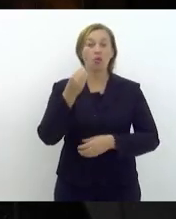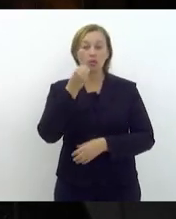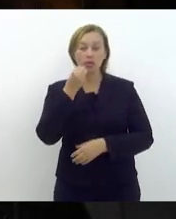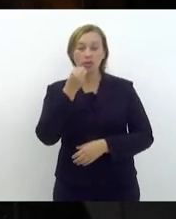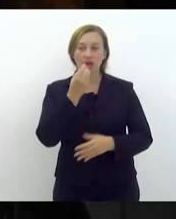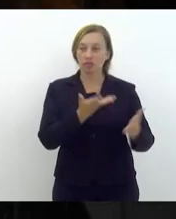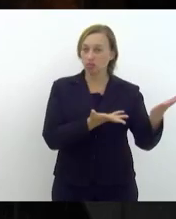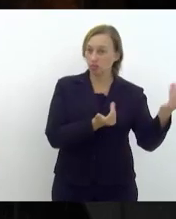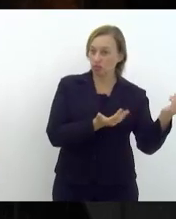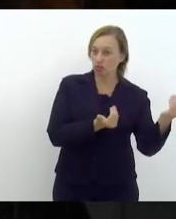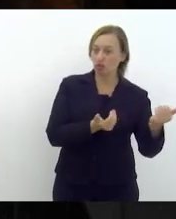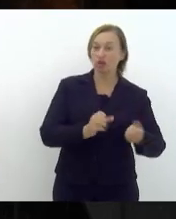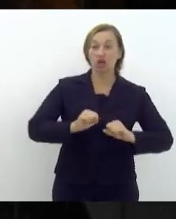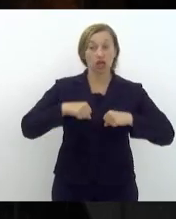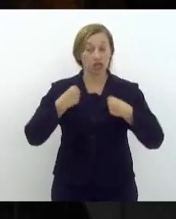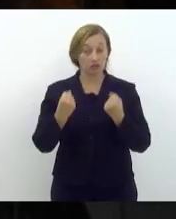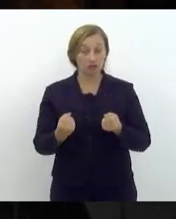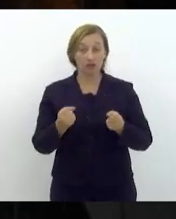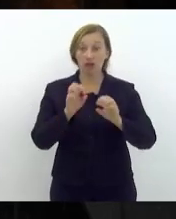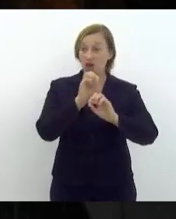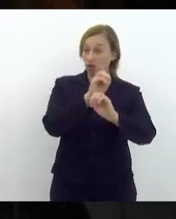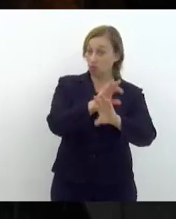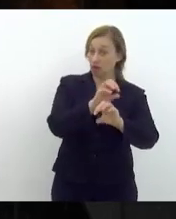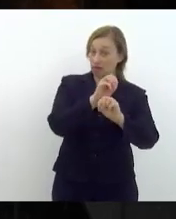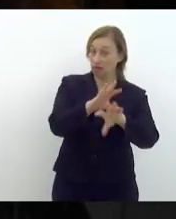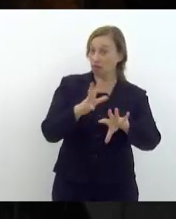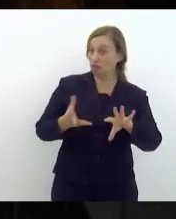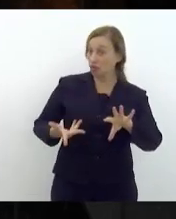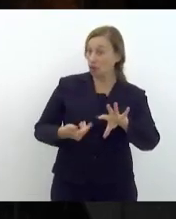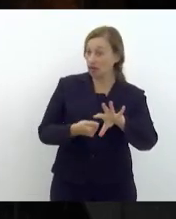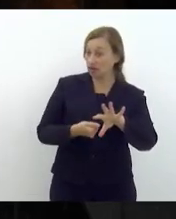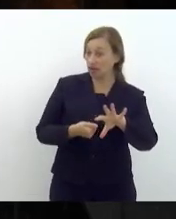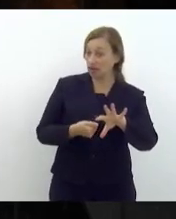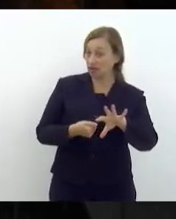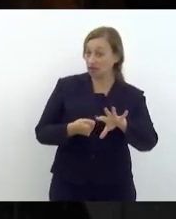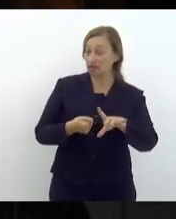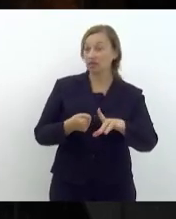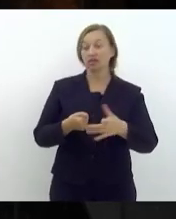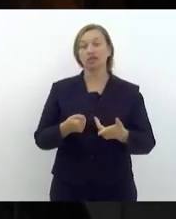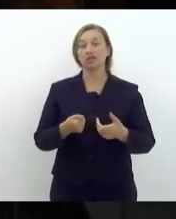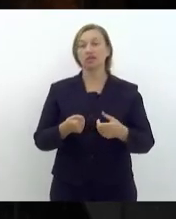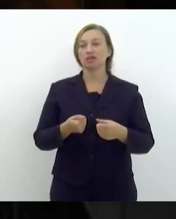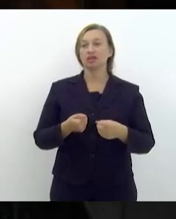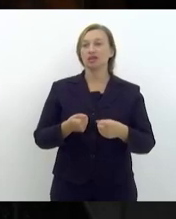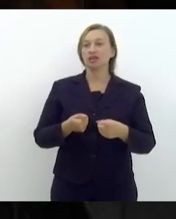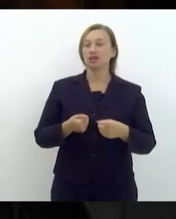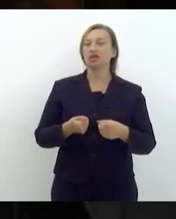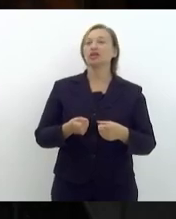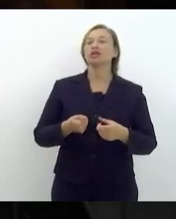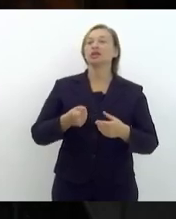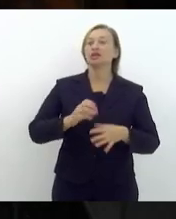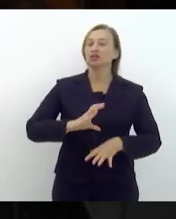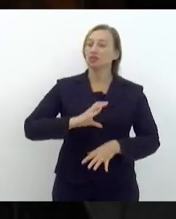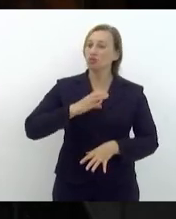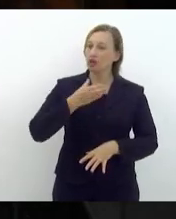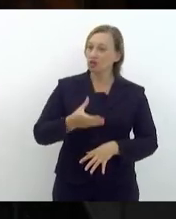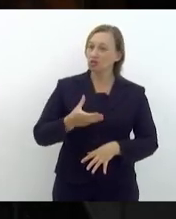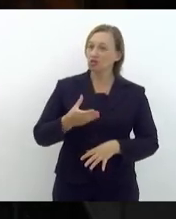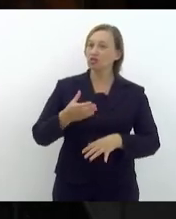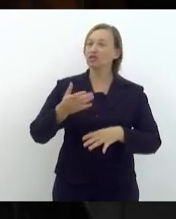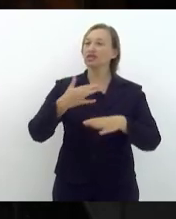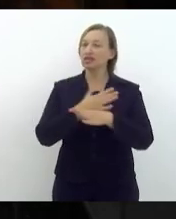nossos jovens que defende Educação de qualidade e vencendo um guerreiro lá na cidade de Itaboraí